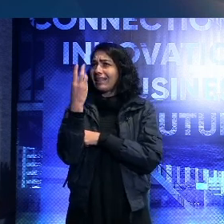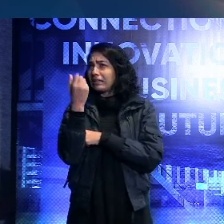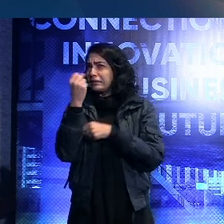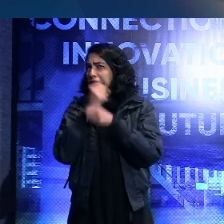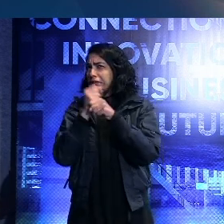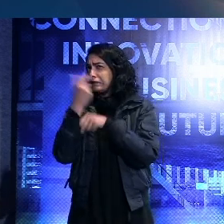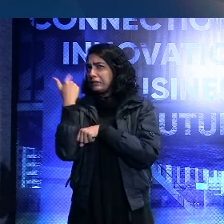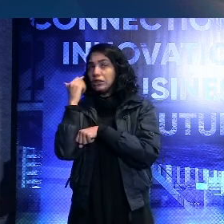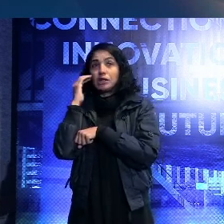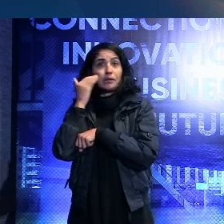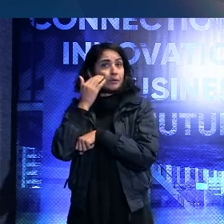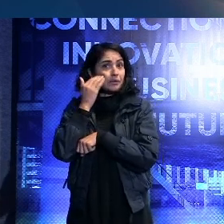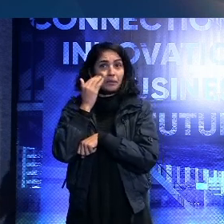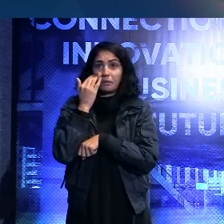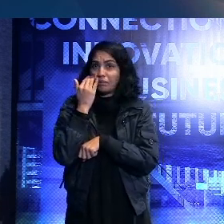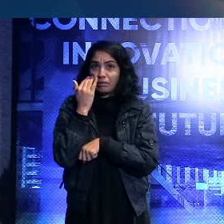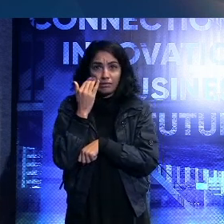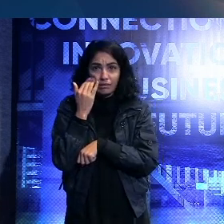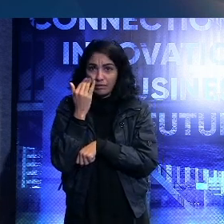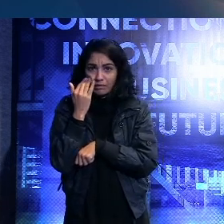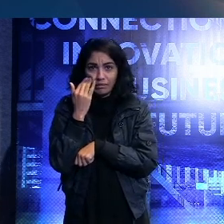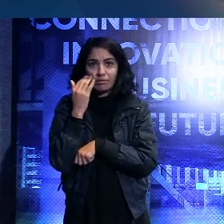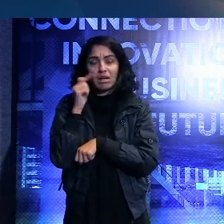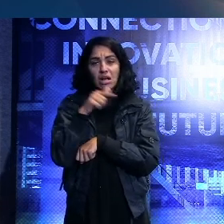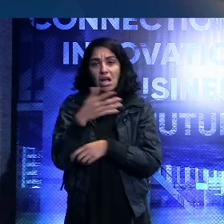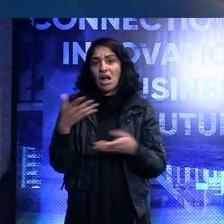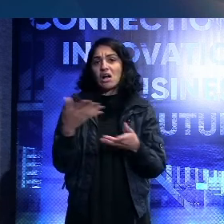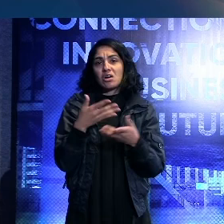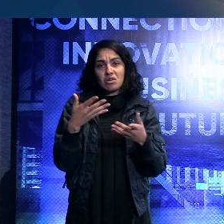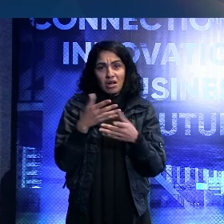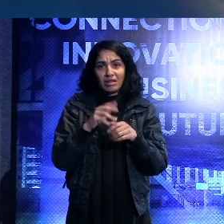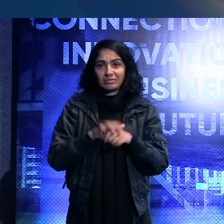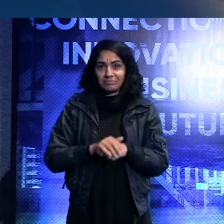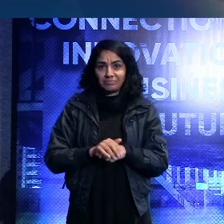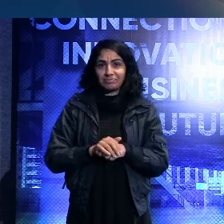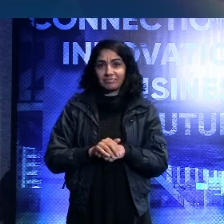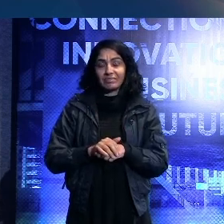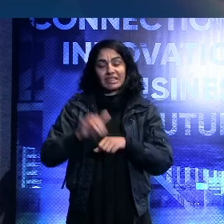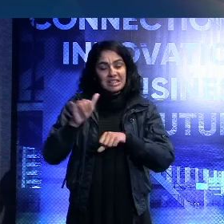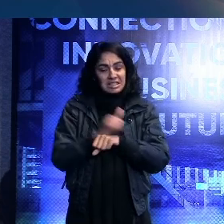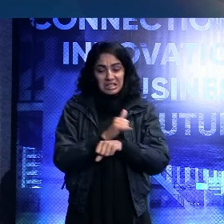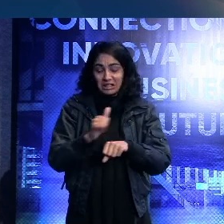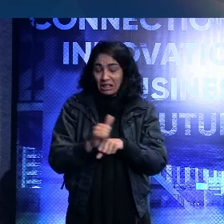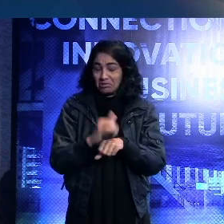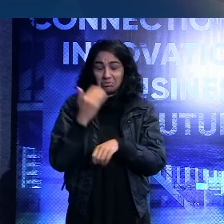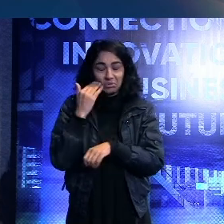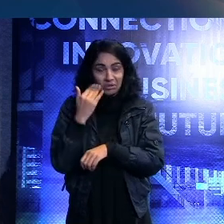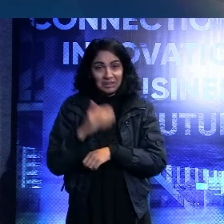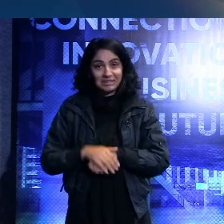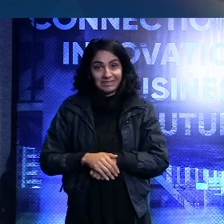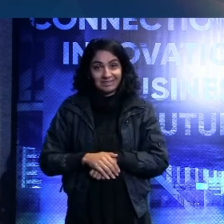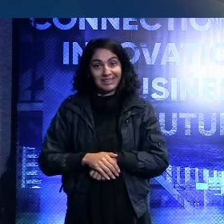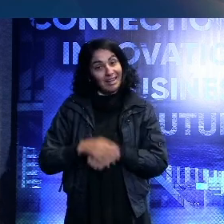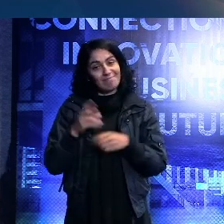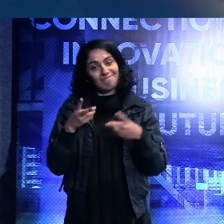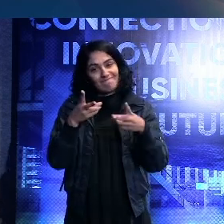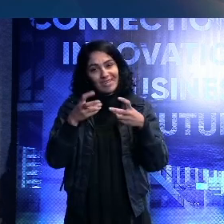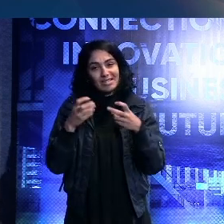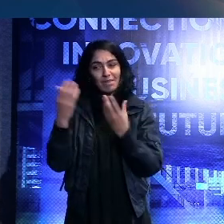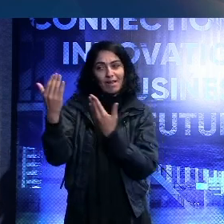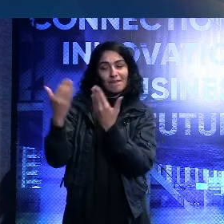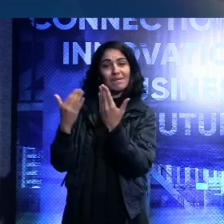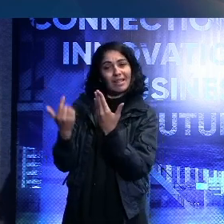entendia de design patterns, como eu não entendia de factory, como eu não entendia de strategy, e por aí vai. Então, não tenham medo de fazer.